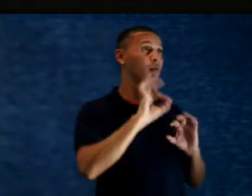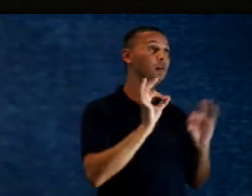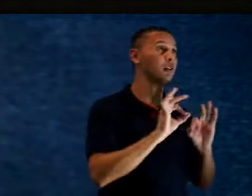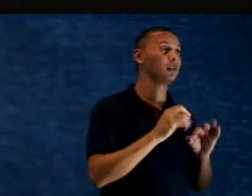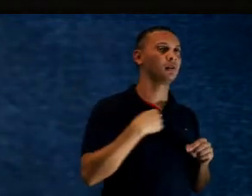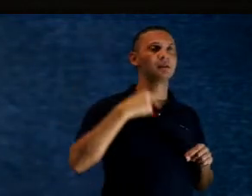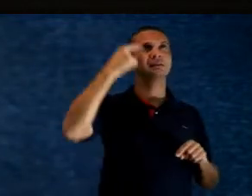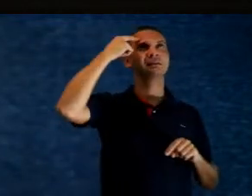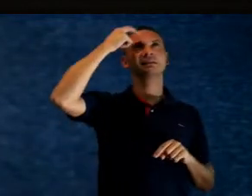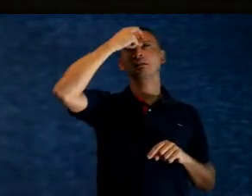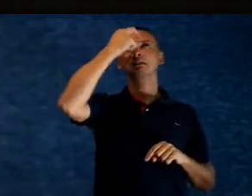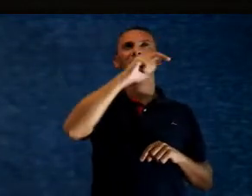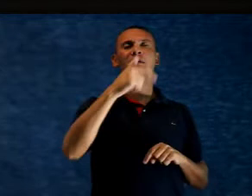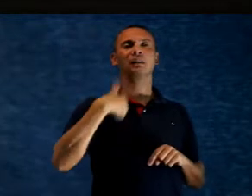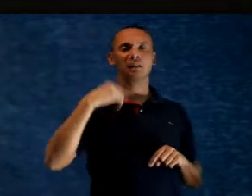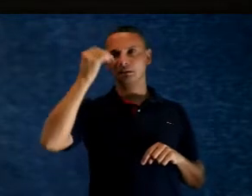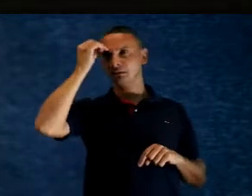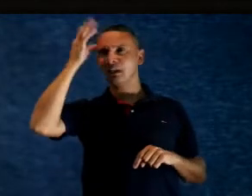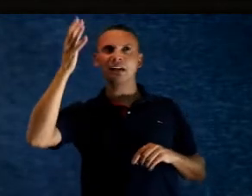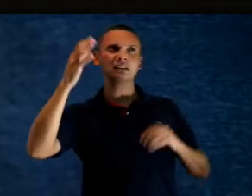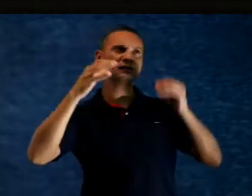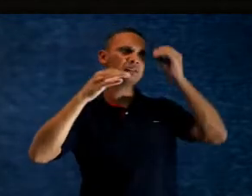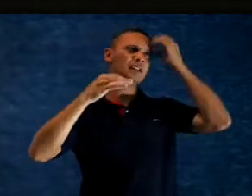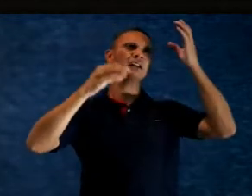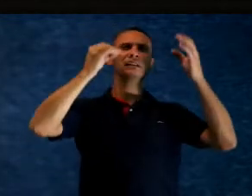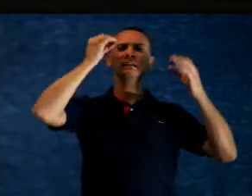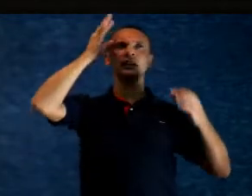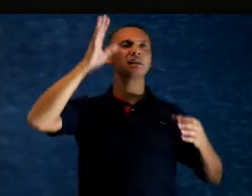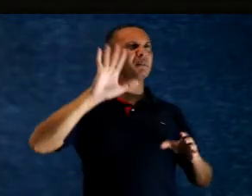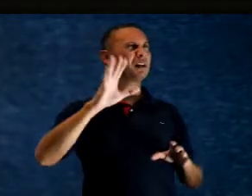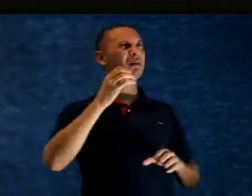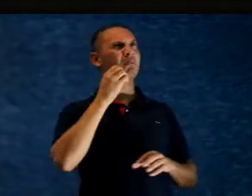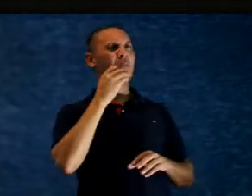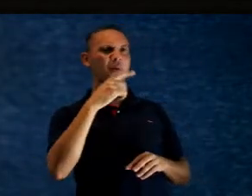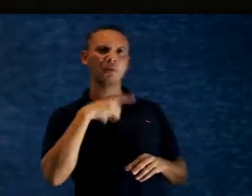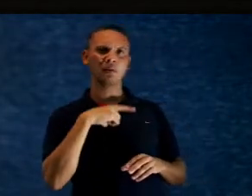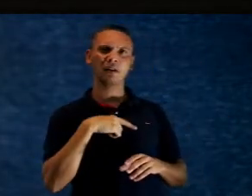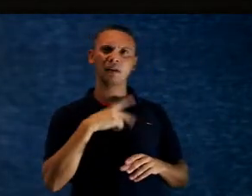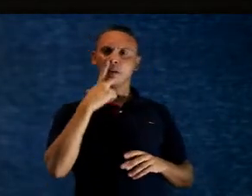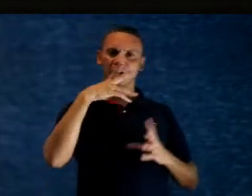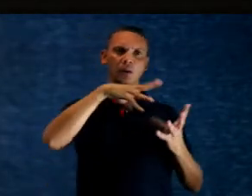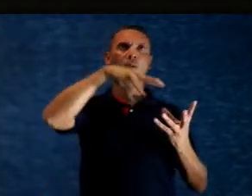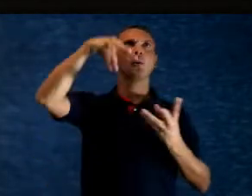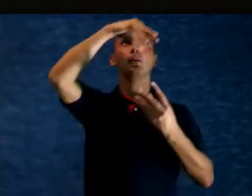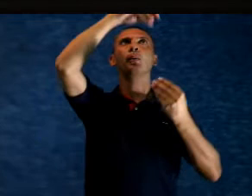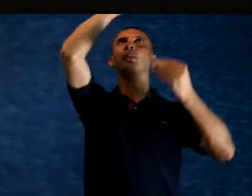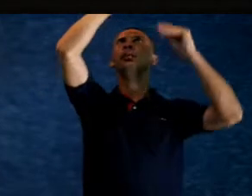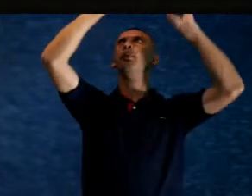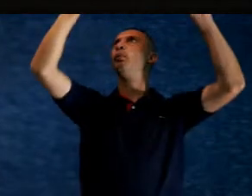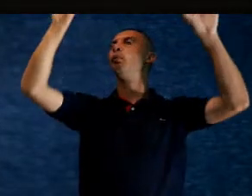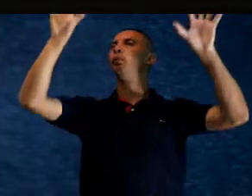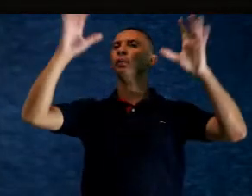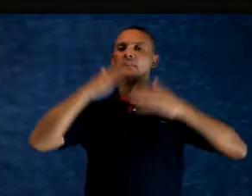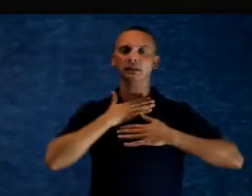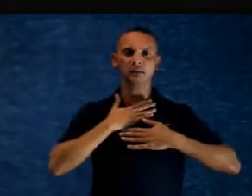o que desejo. As vozes se confundiam. Oh, que a loucura chegasse depressa como um alívio. Tudo isso